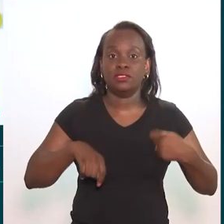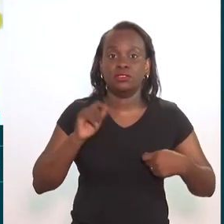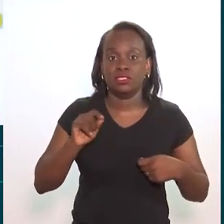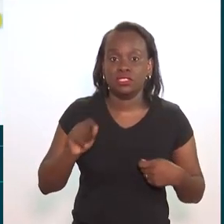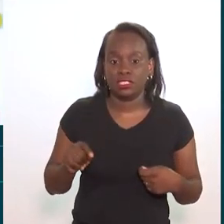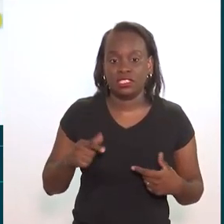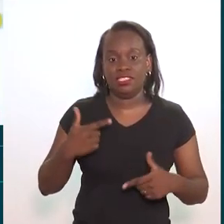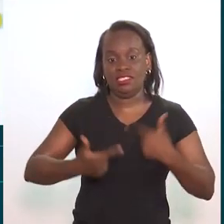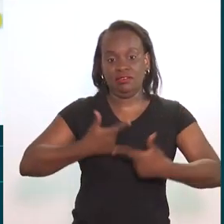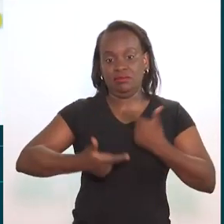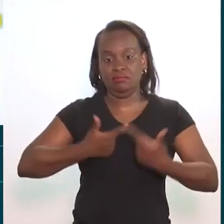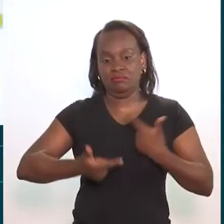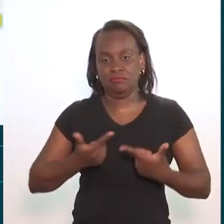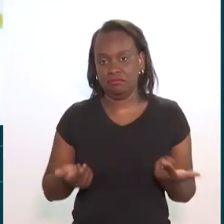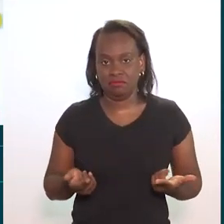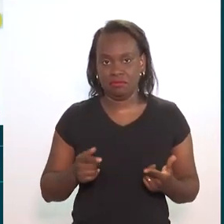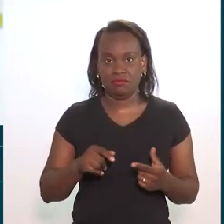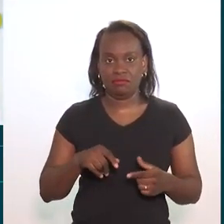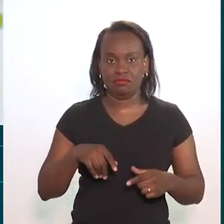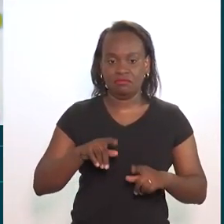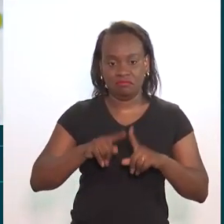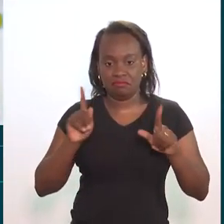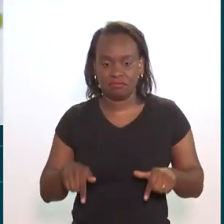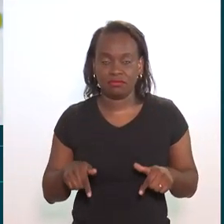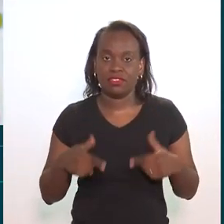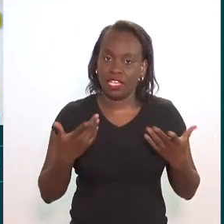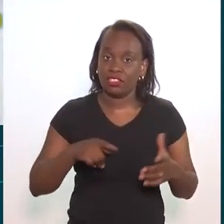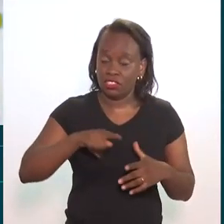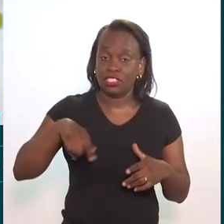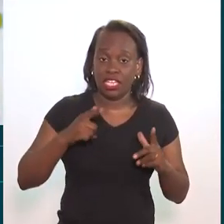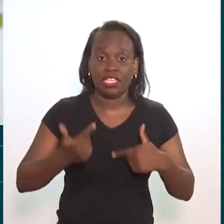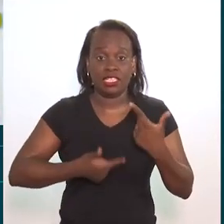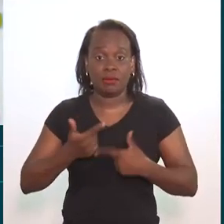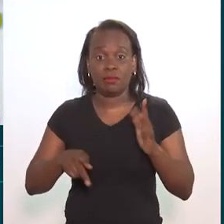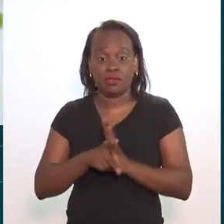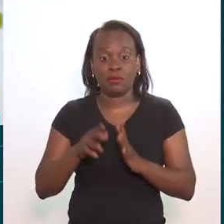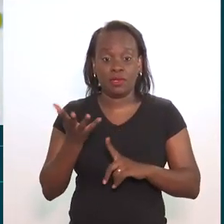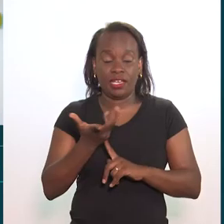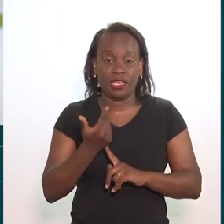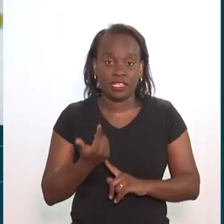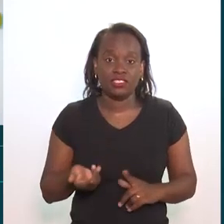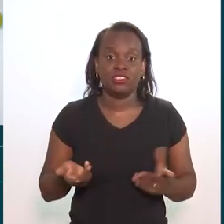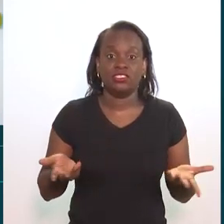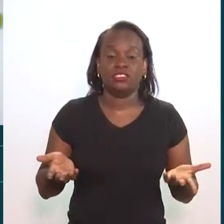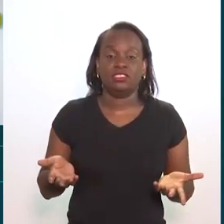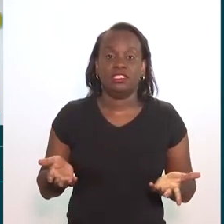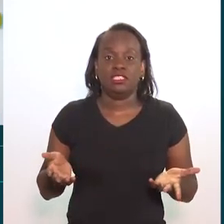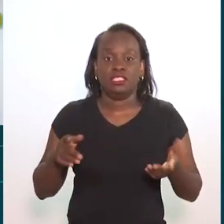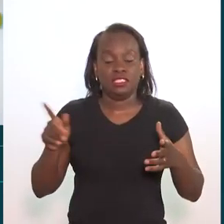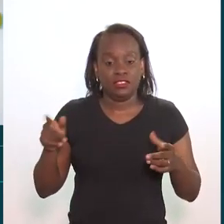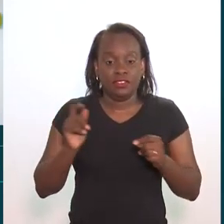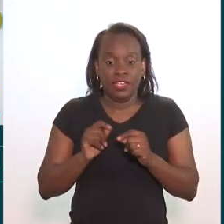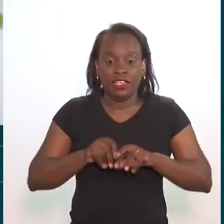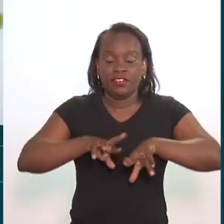teatro, a gente seria o quê? Um operário. E a gente é um operário, na verdade, né, da arte. A gente faz teatro de